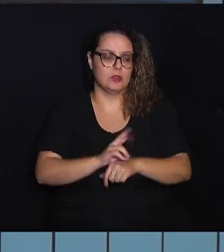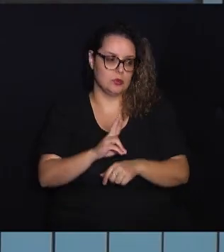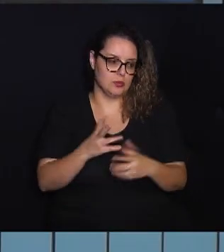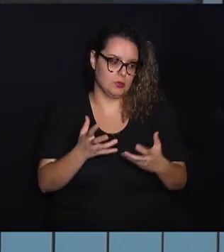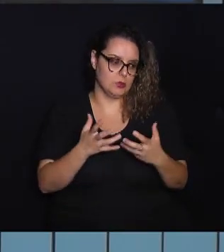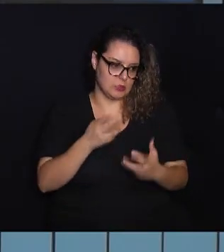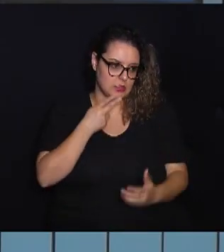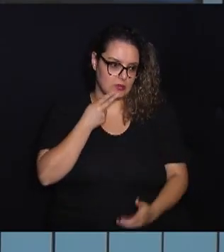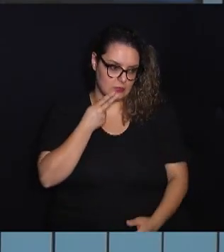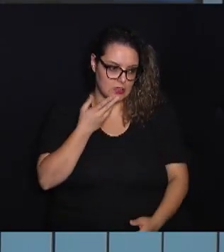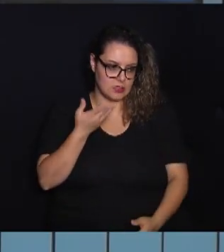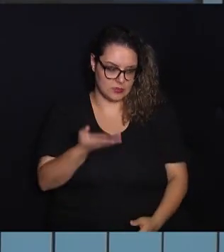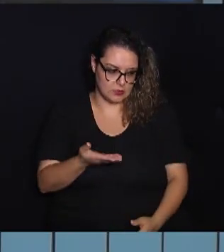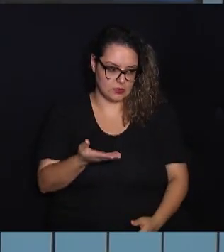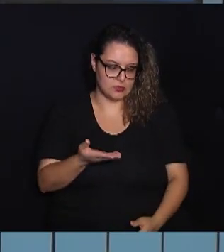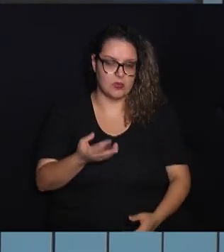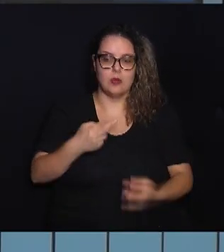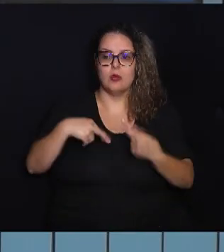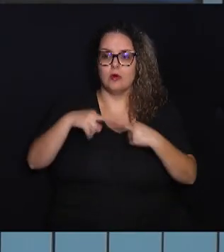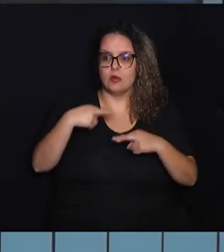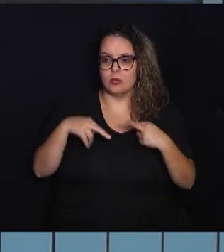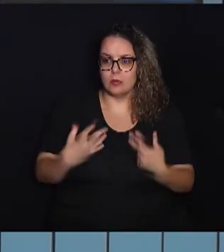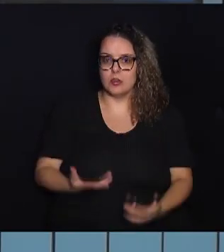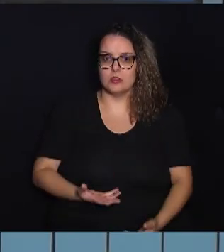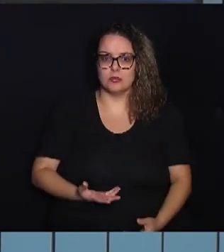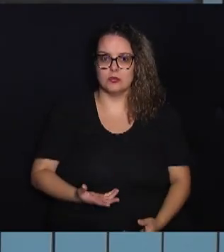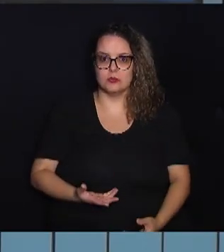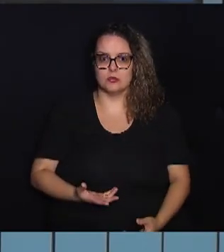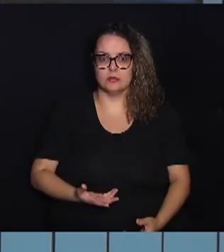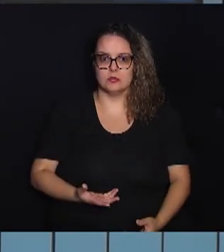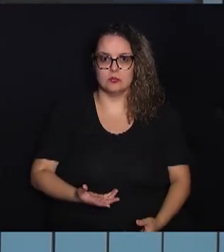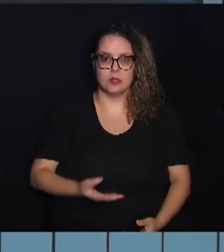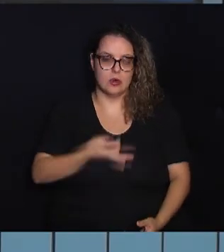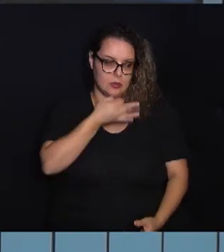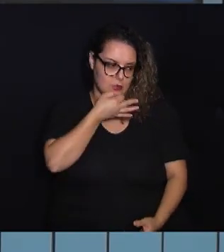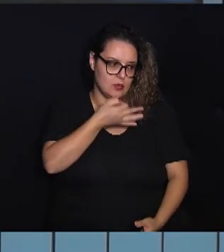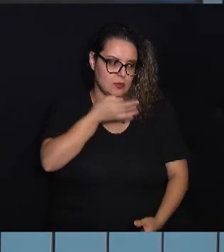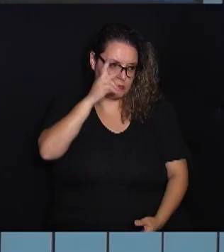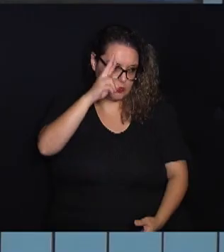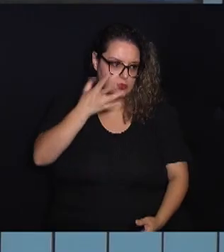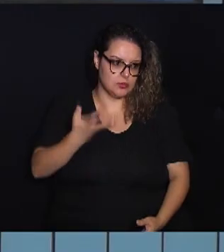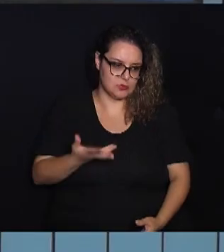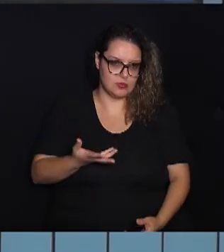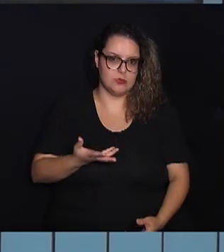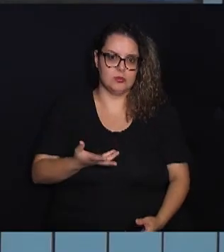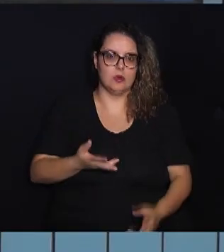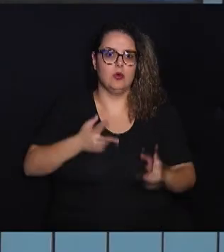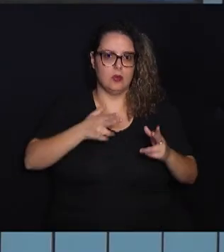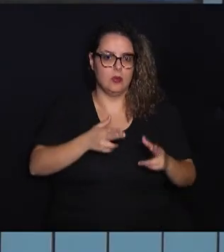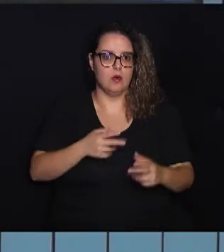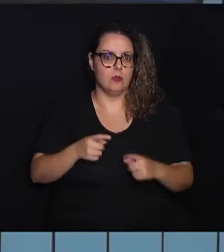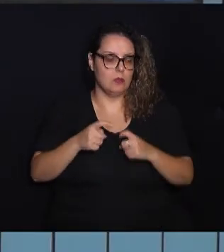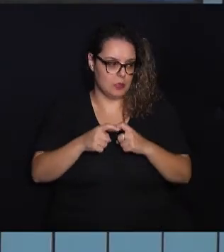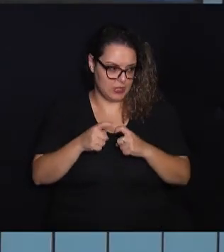tocar nesse ponto, né, com relação à opinião, né, do senhor enquanto médico, né, sobre os